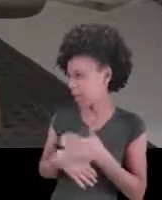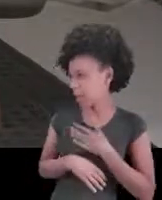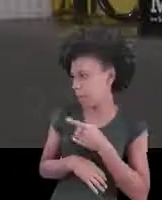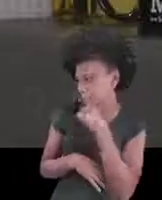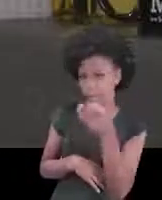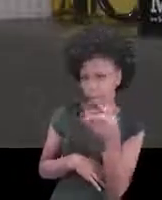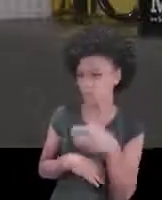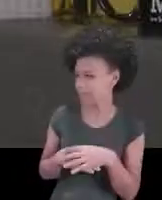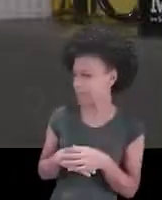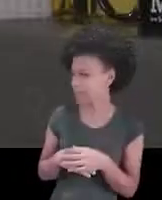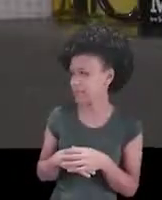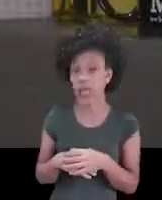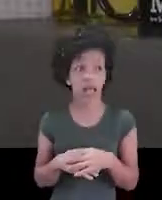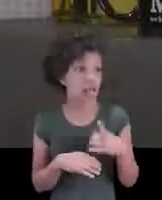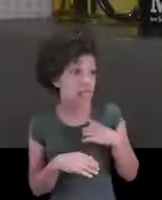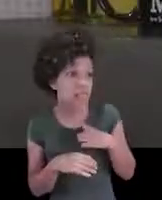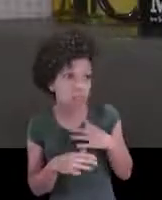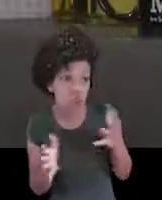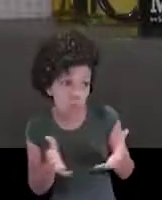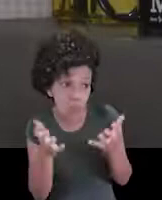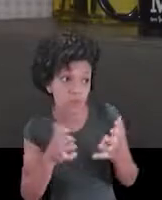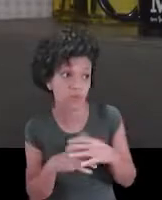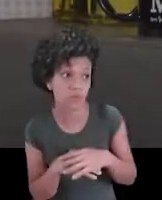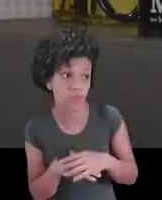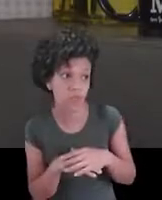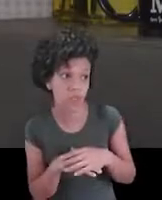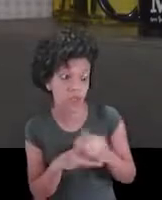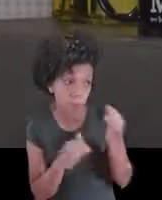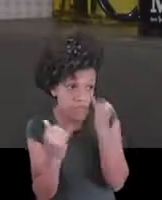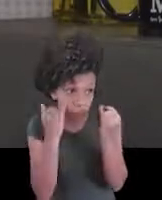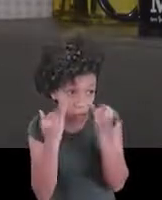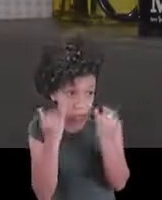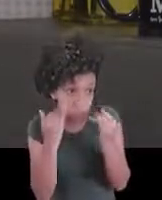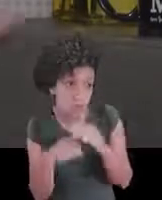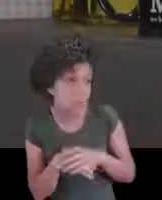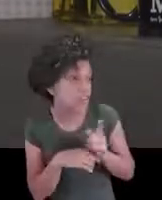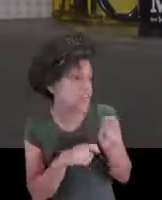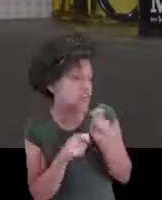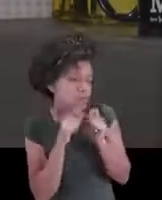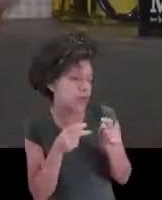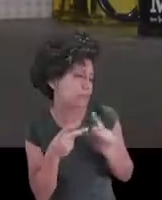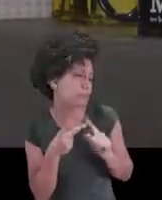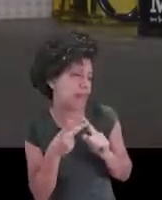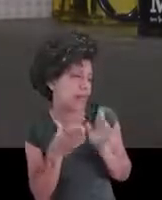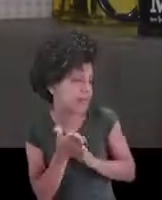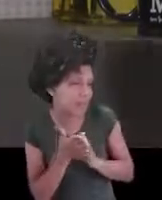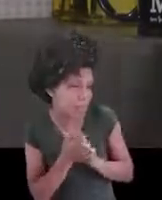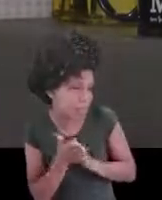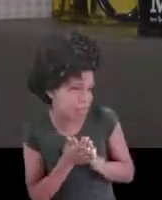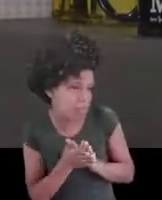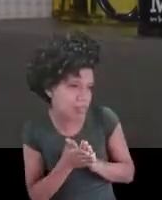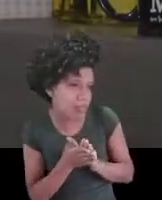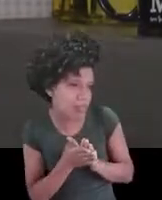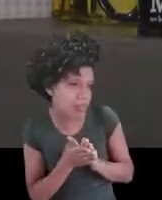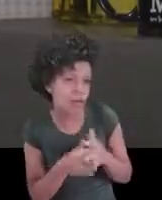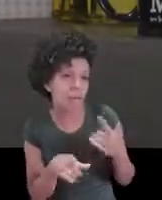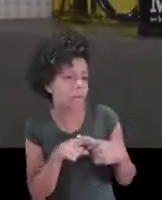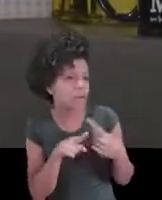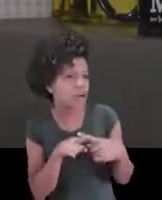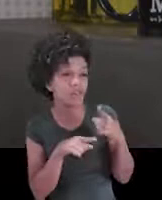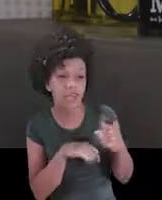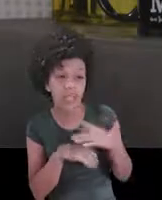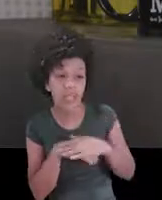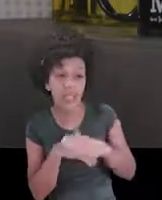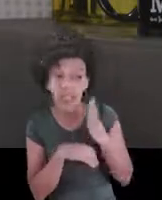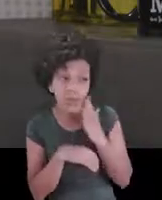Você tá alimentando outro Flora você passar uma informação que você não é jornalista você não é nada por mais que você acha que